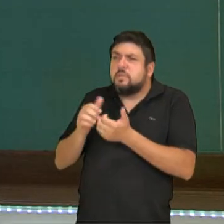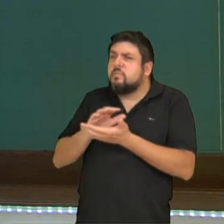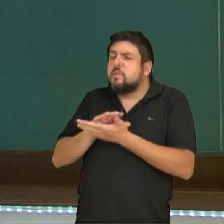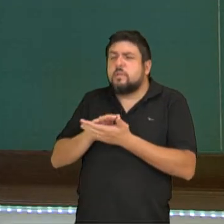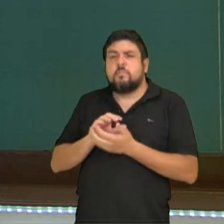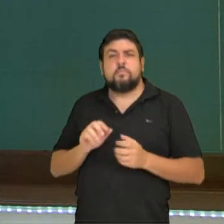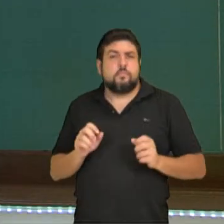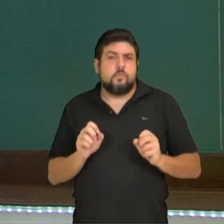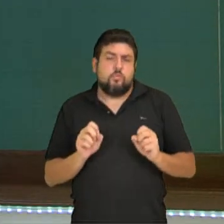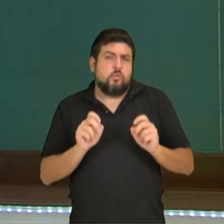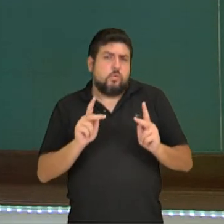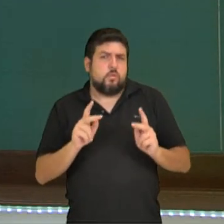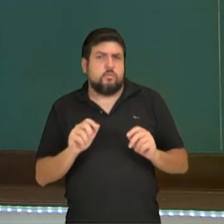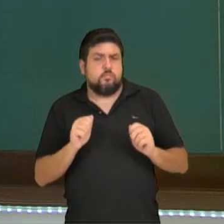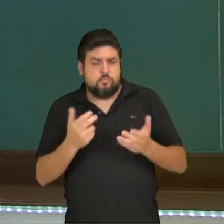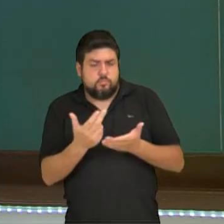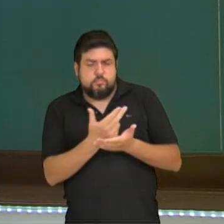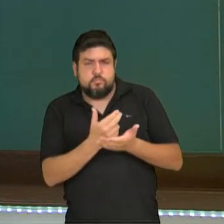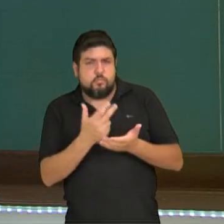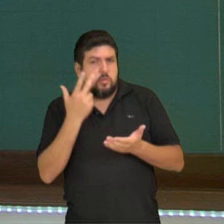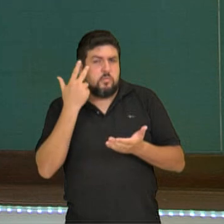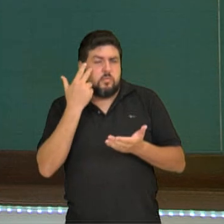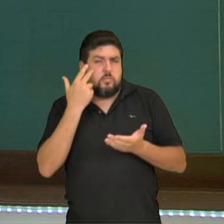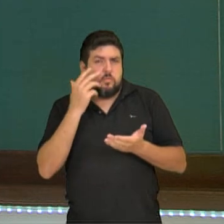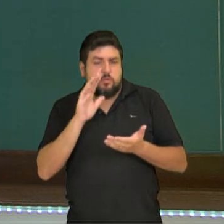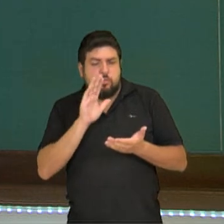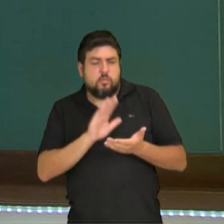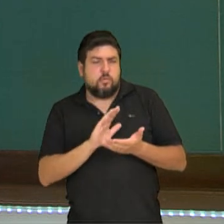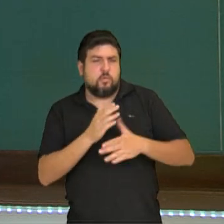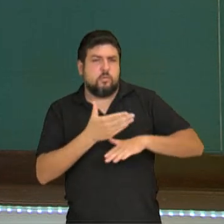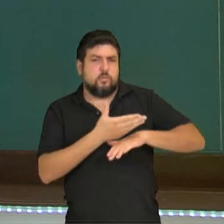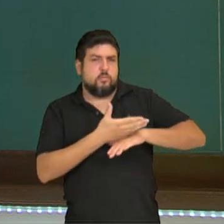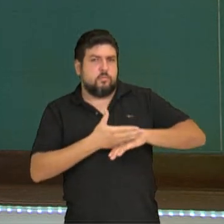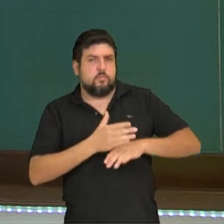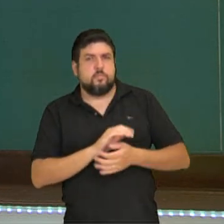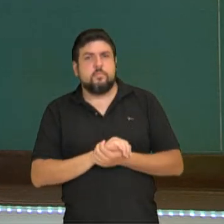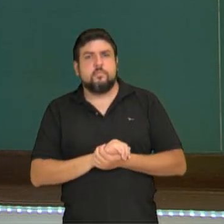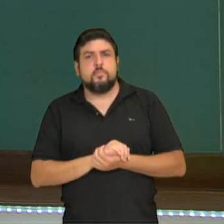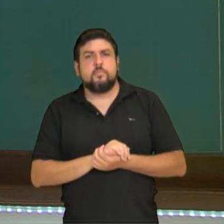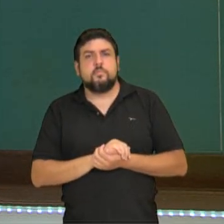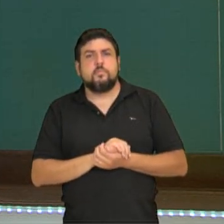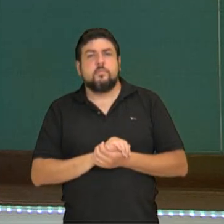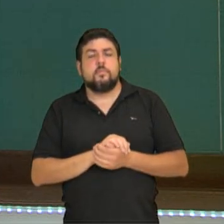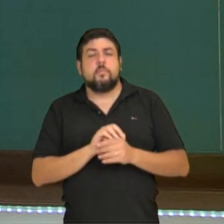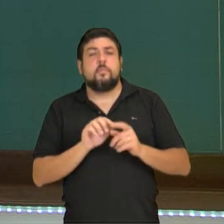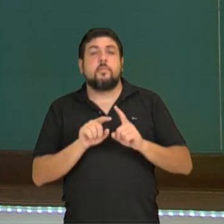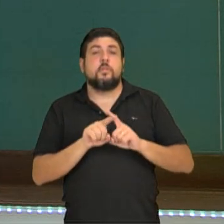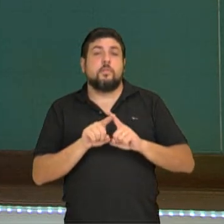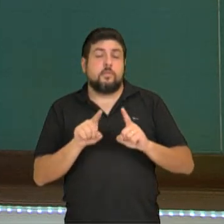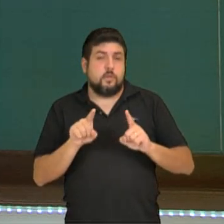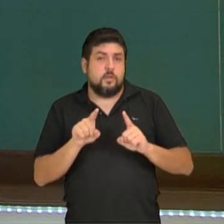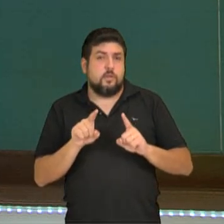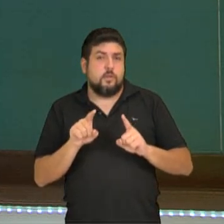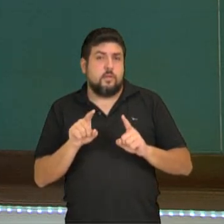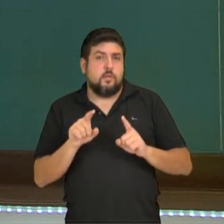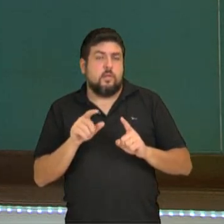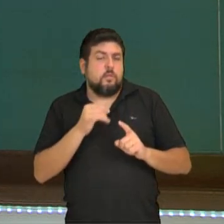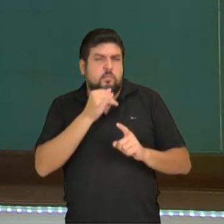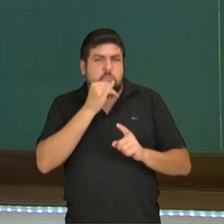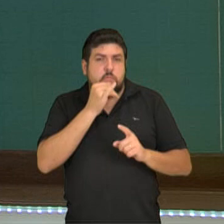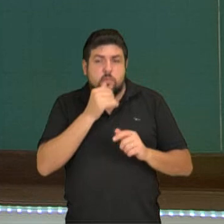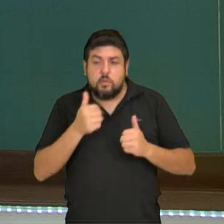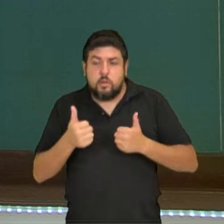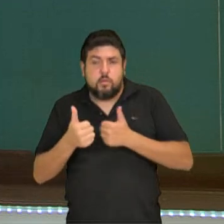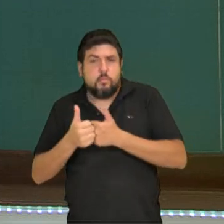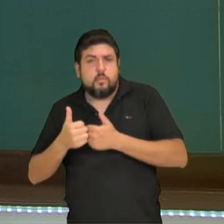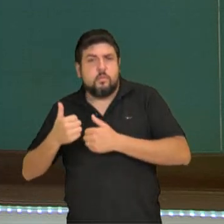Então, daí você deixa, né? Deixa ele em branco mesmo. Mas a ideia é que você coloque lá, às vezes tem um campo de futebol, então pintou